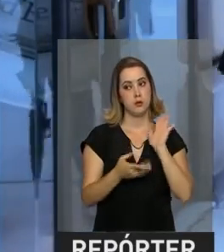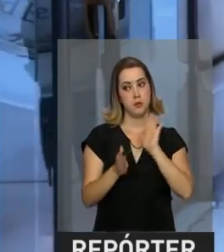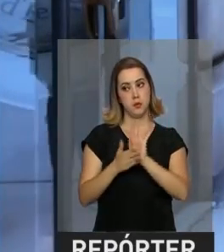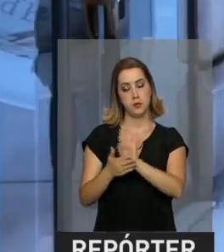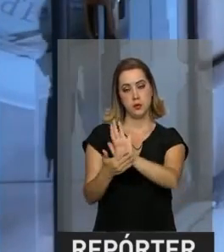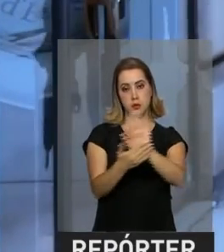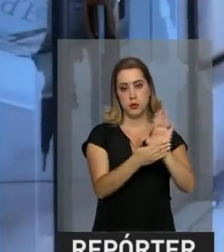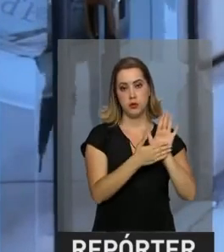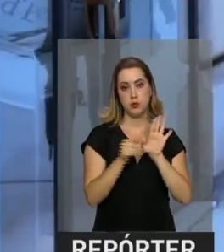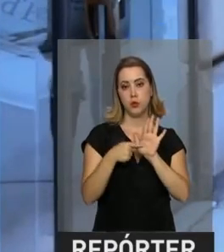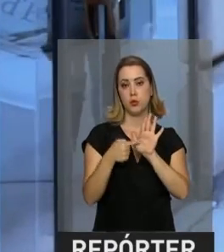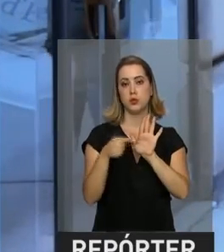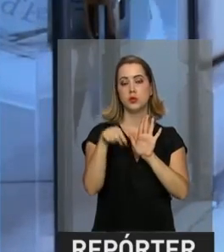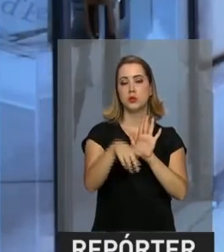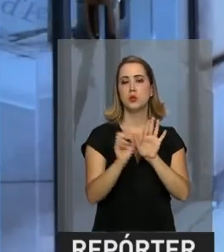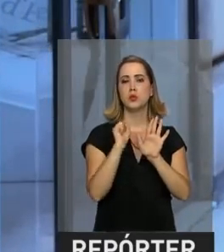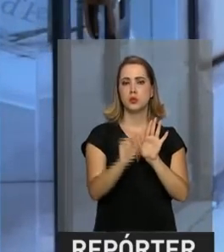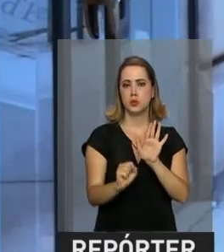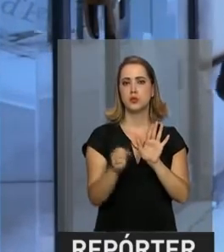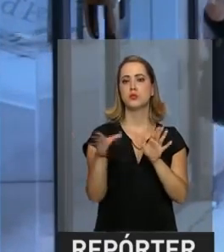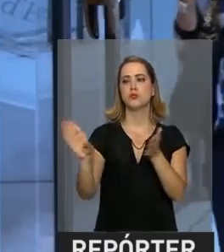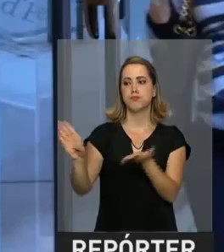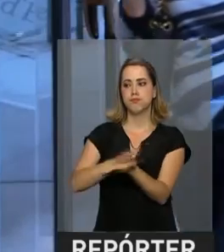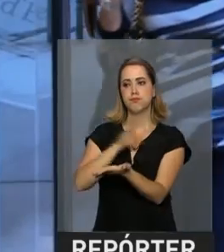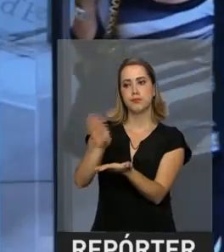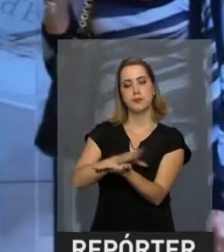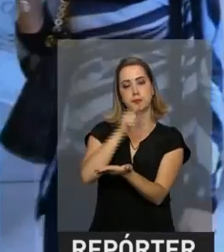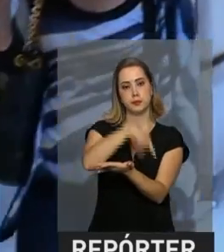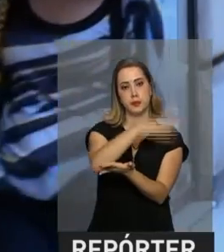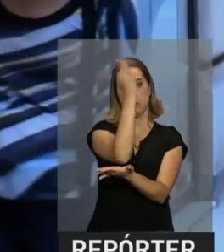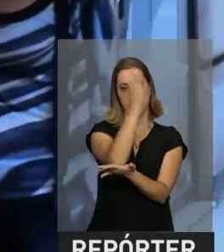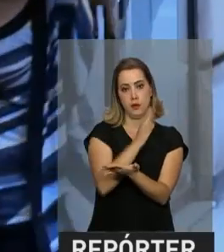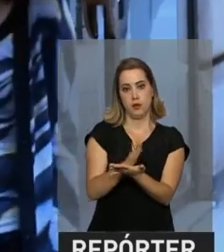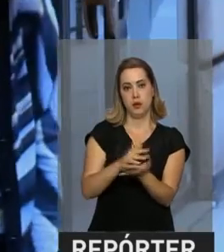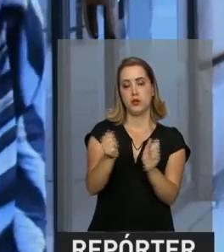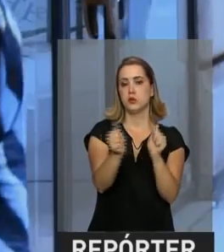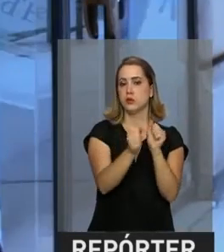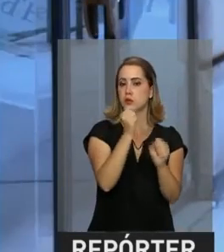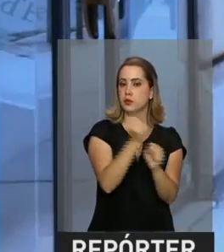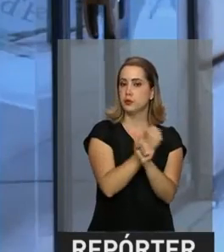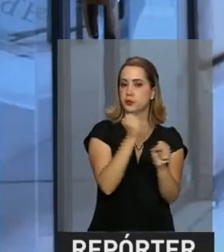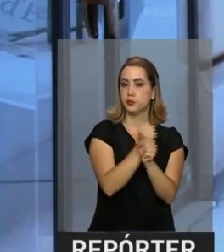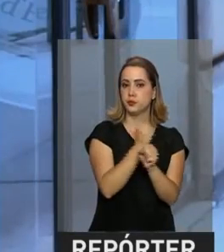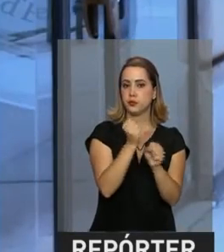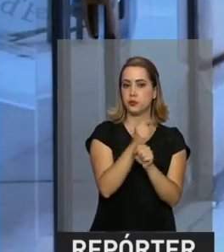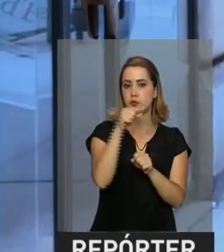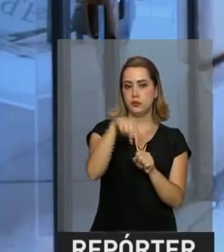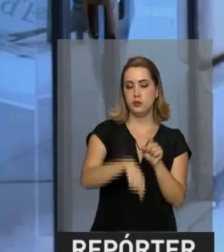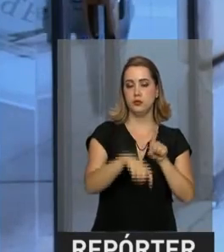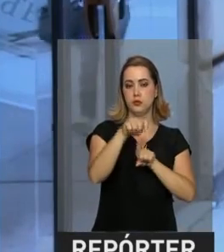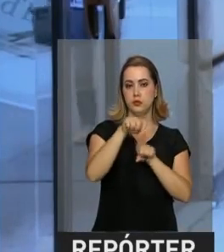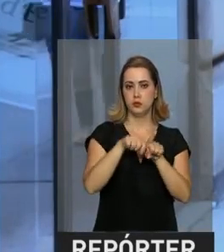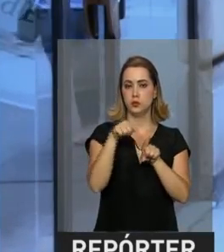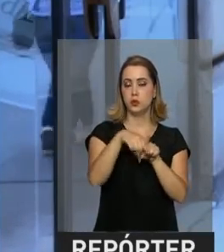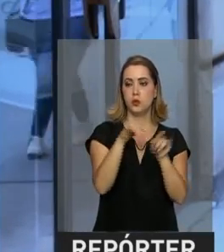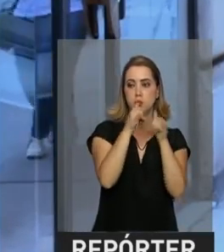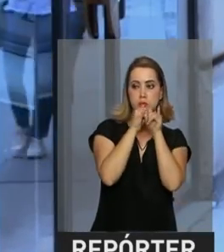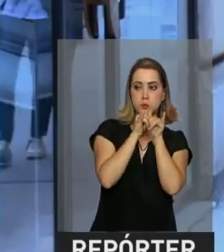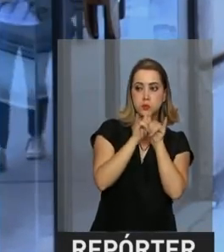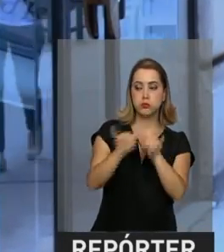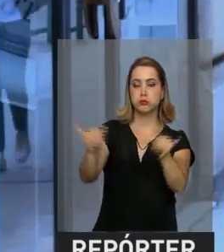na área de infraestrutura neste mês foi lançado no país o programa de parcerias de investimentos também